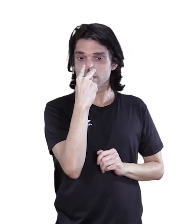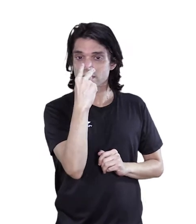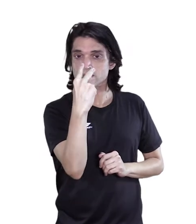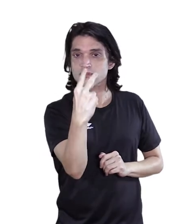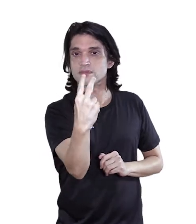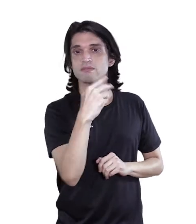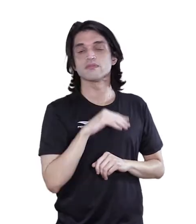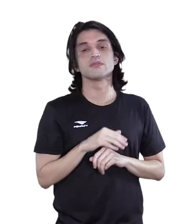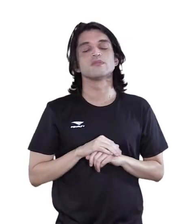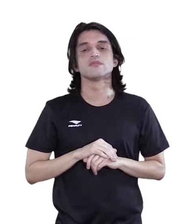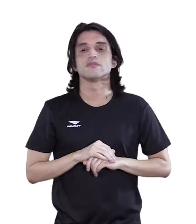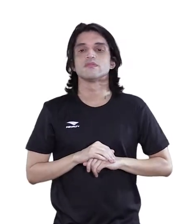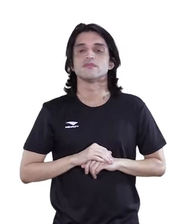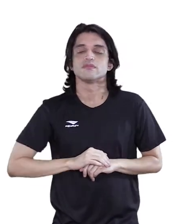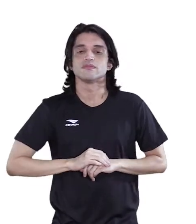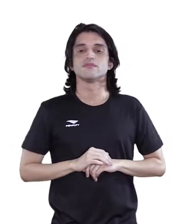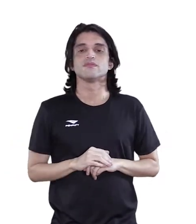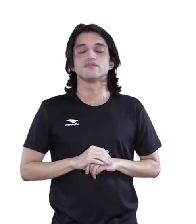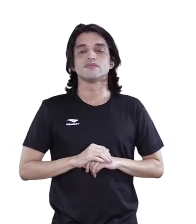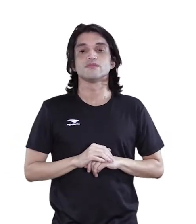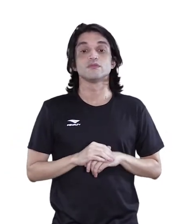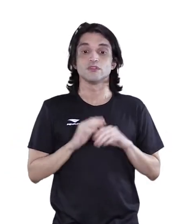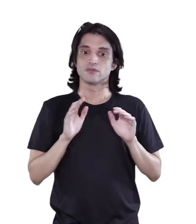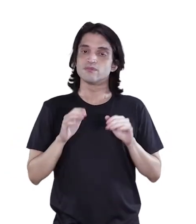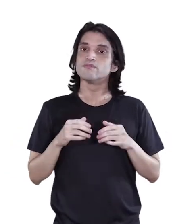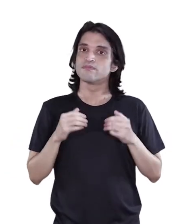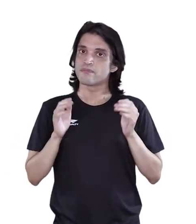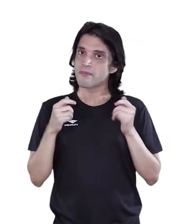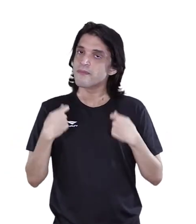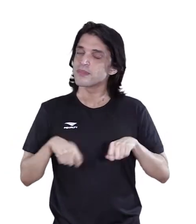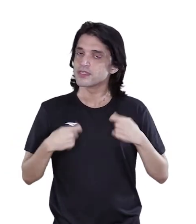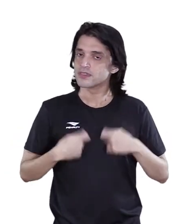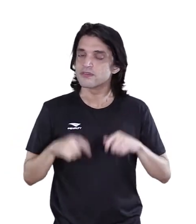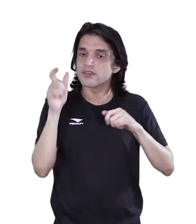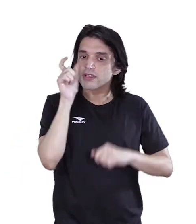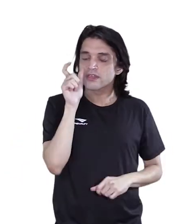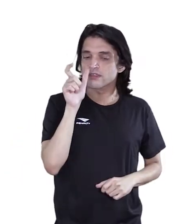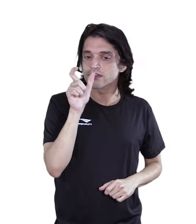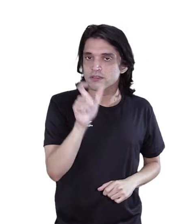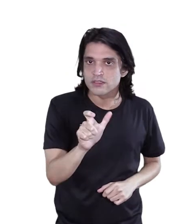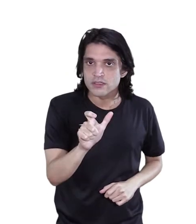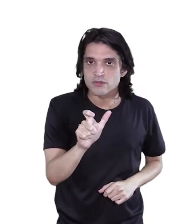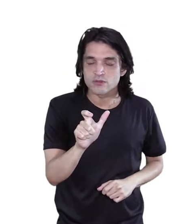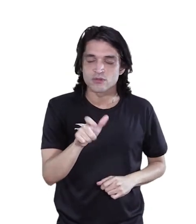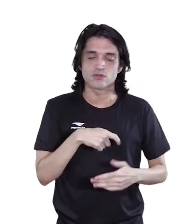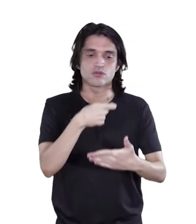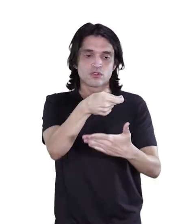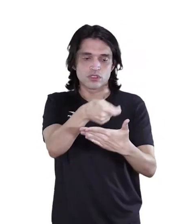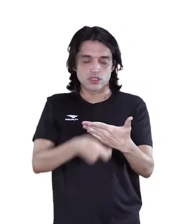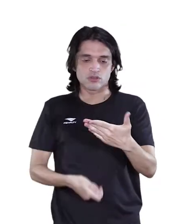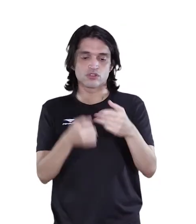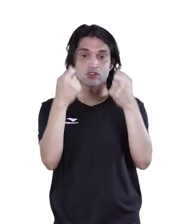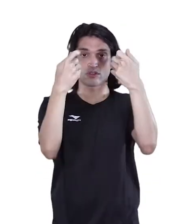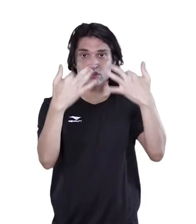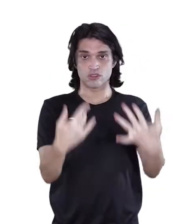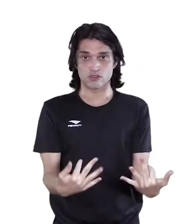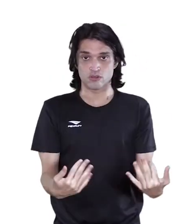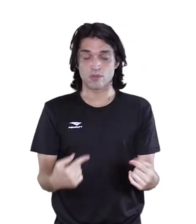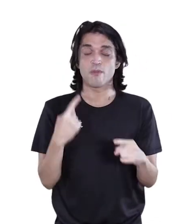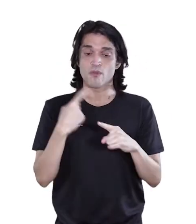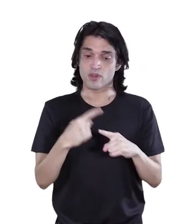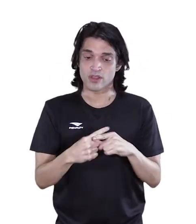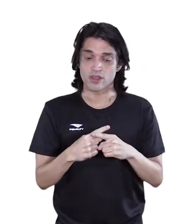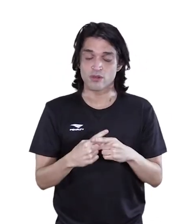preciso estar atento na identificação de um texto descritivo, pois a descrição pode estar inserida dentro de outros tipos